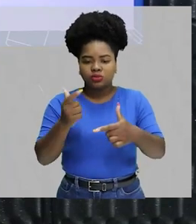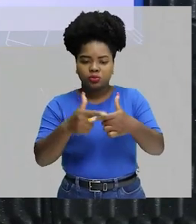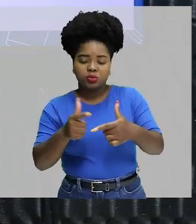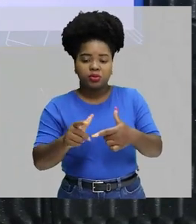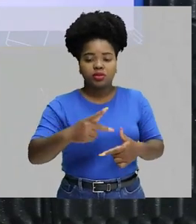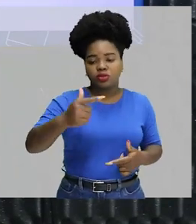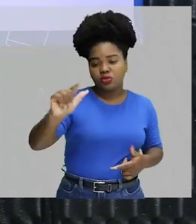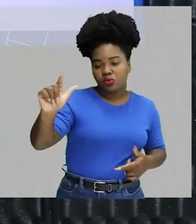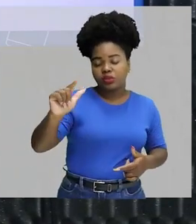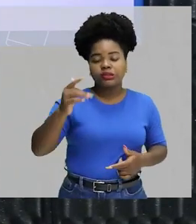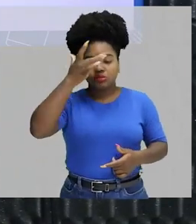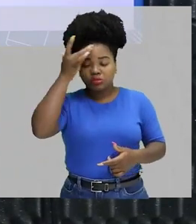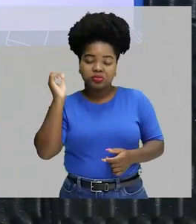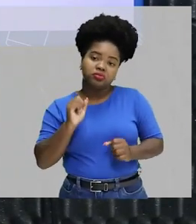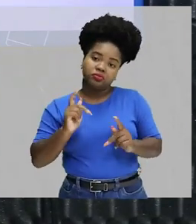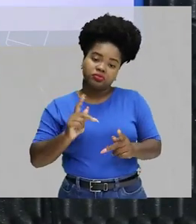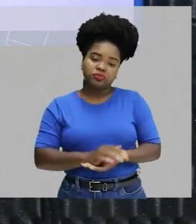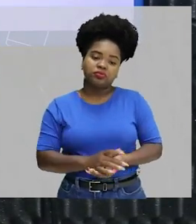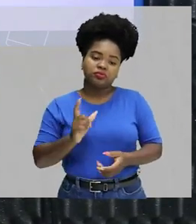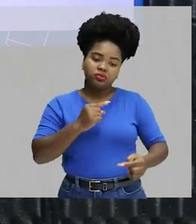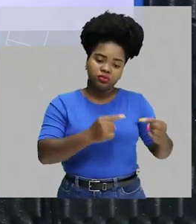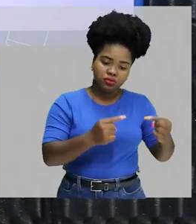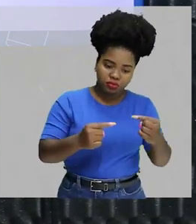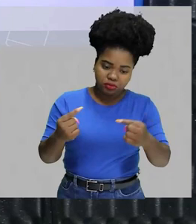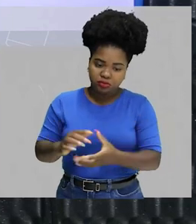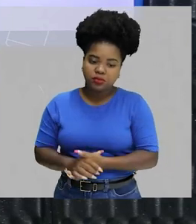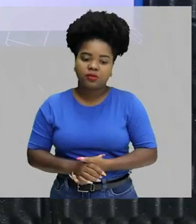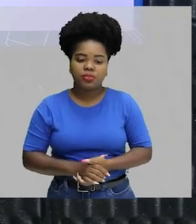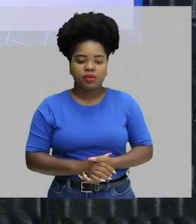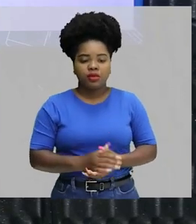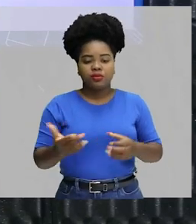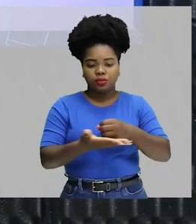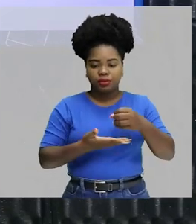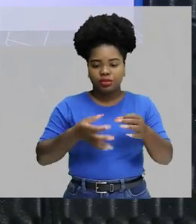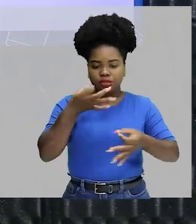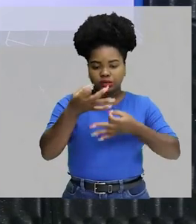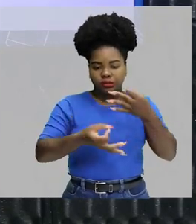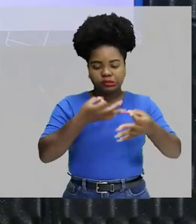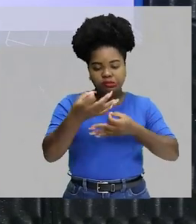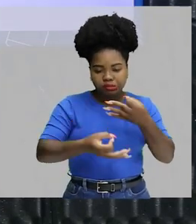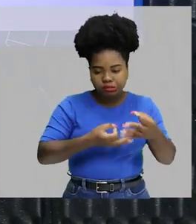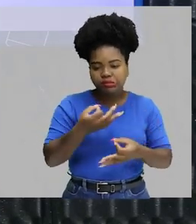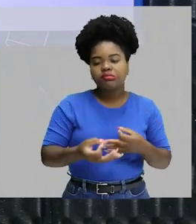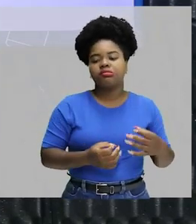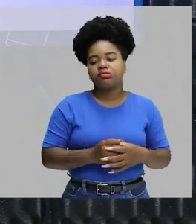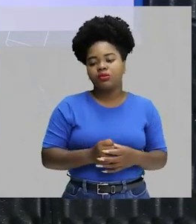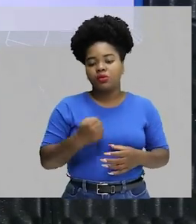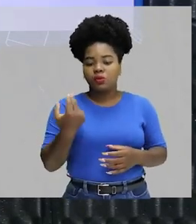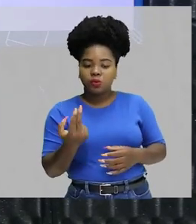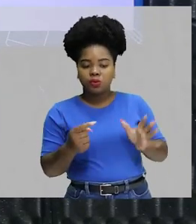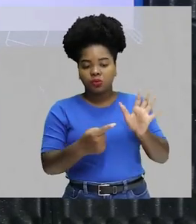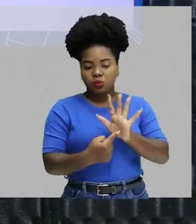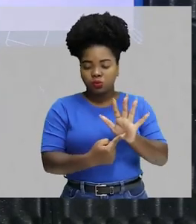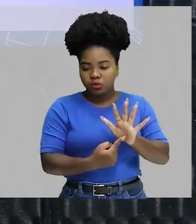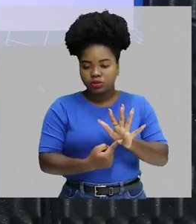opinião sem agredir ninguém certo discussão entre partes com base em argumentos ou exposição é de